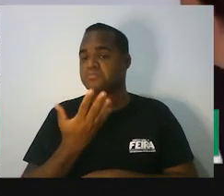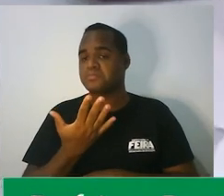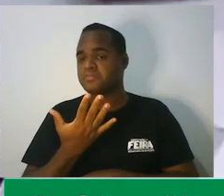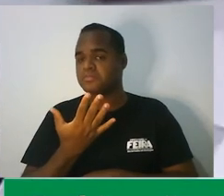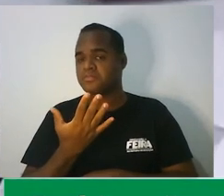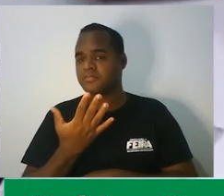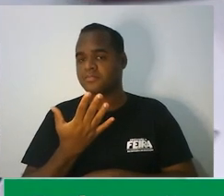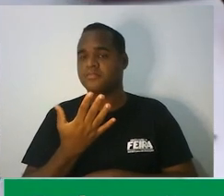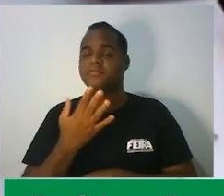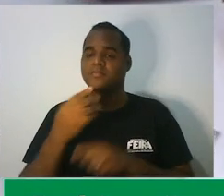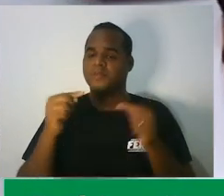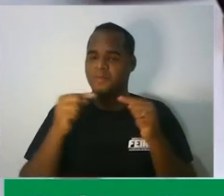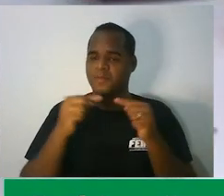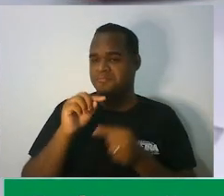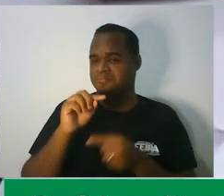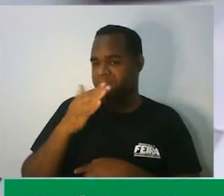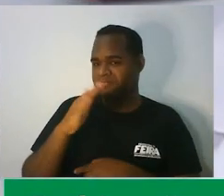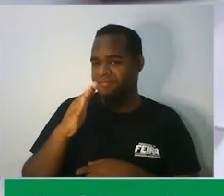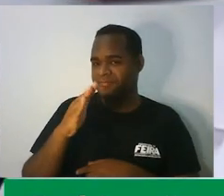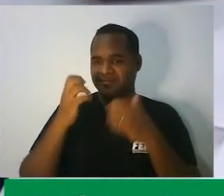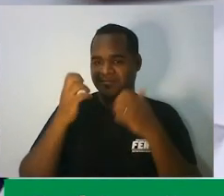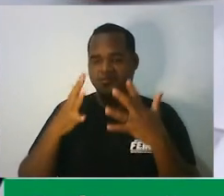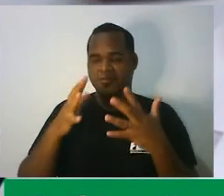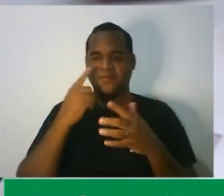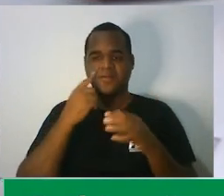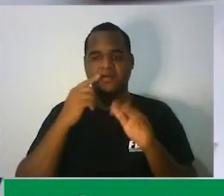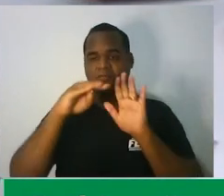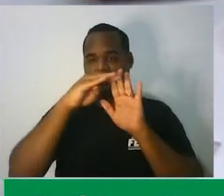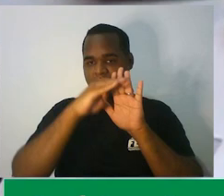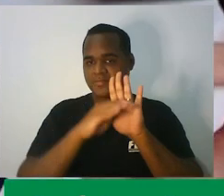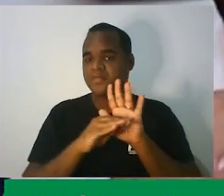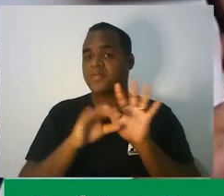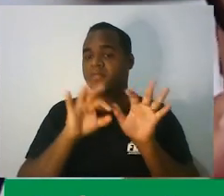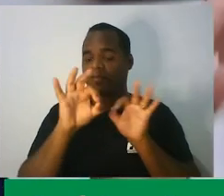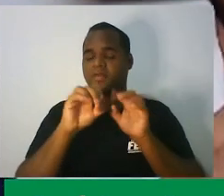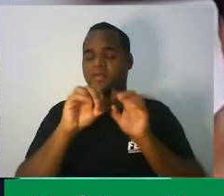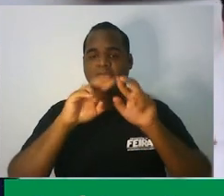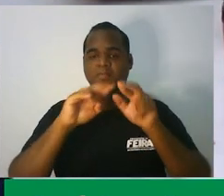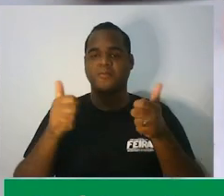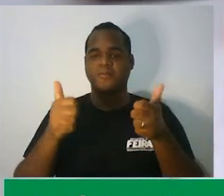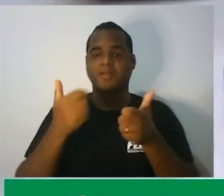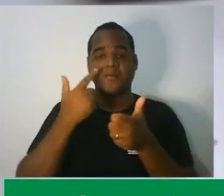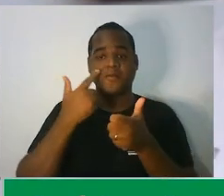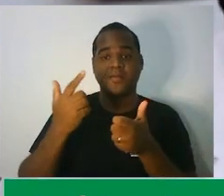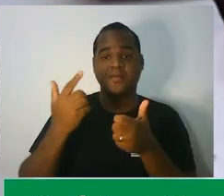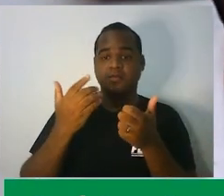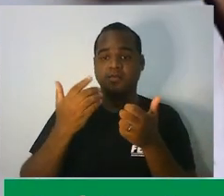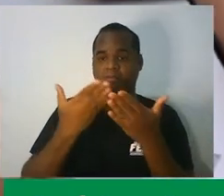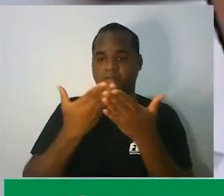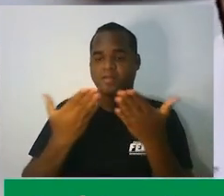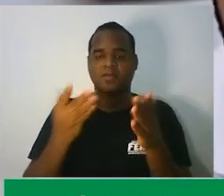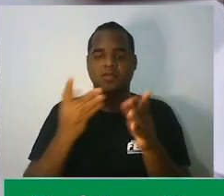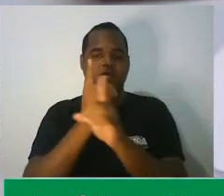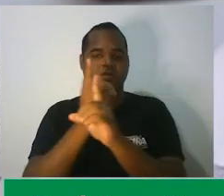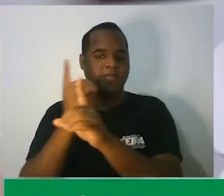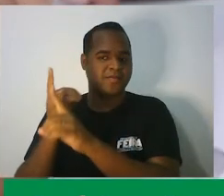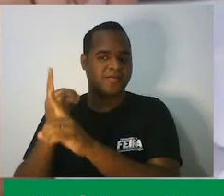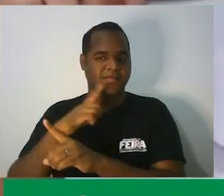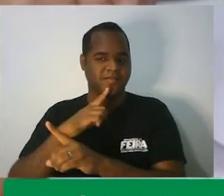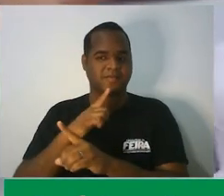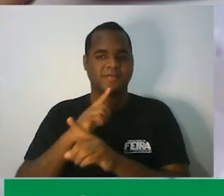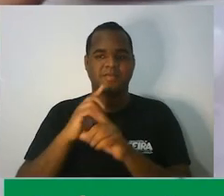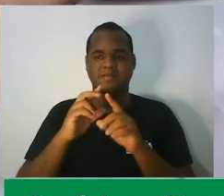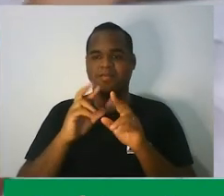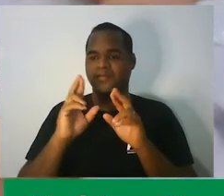Então, é mais ou menos isso. Então, faça uma lista com o nome de algumas coisas que você consegue enxergar ali um polígono regular.